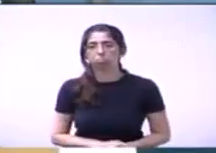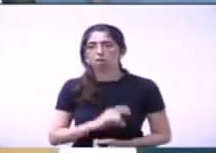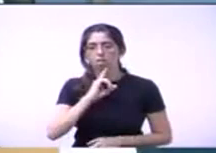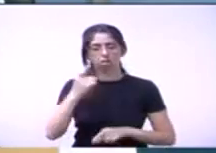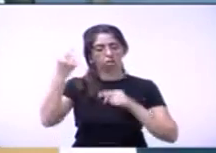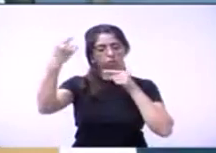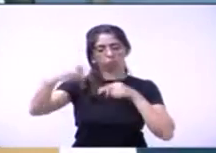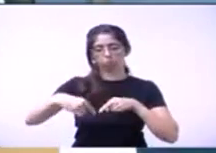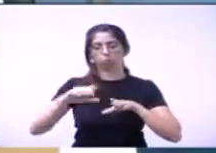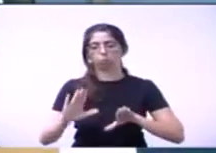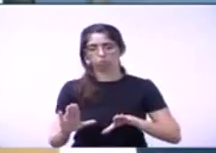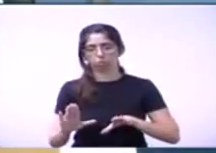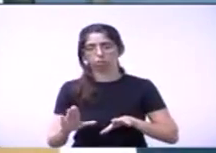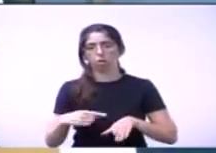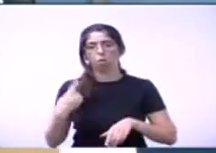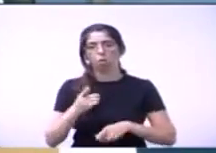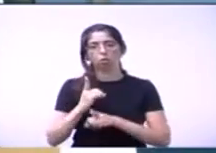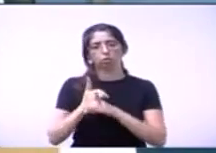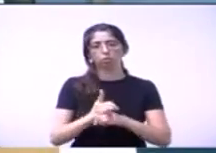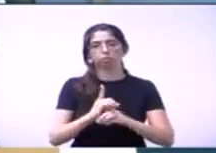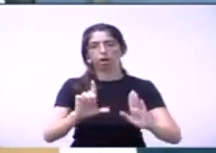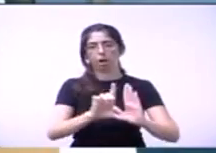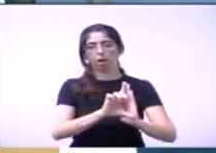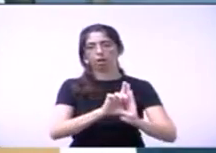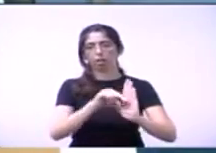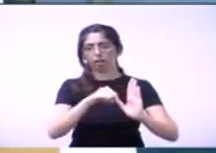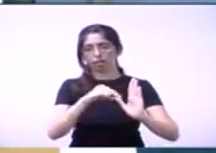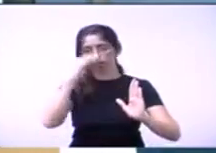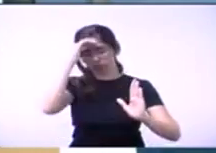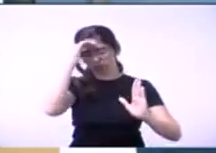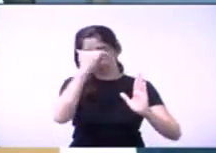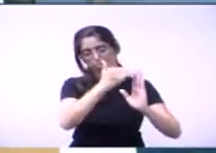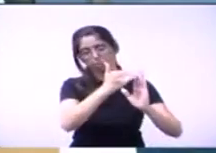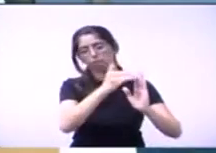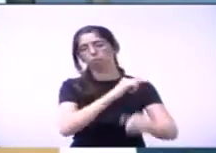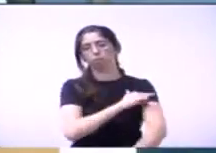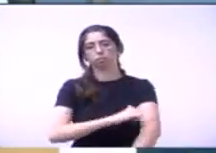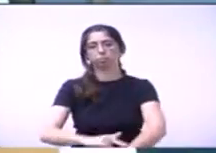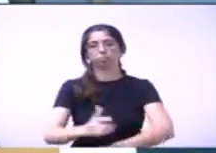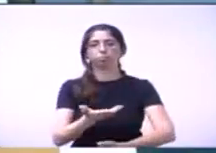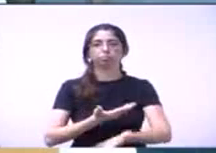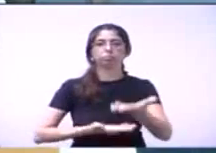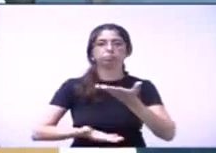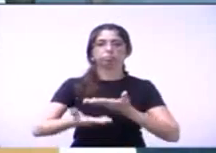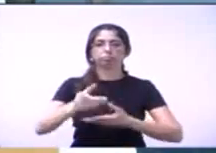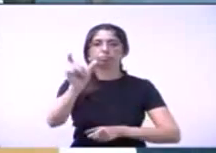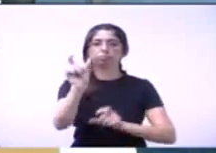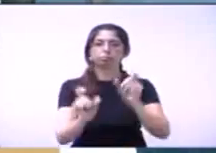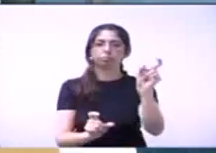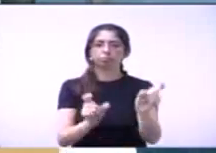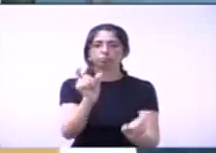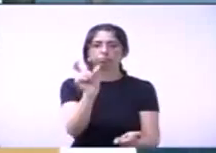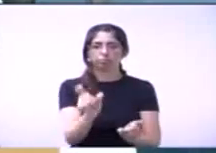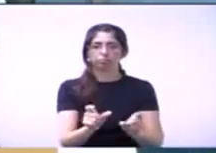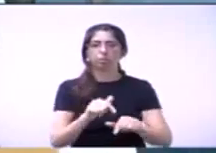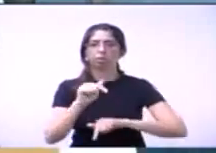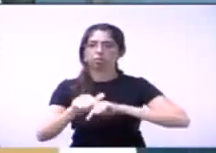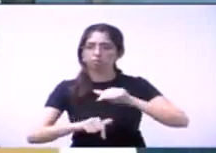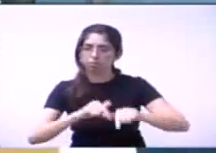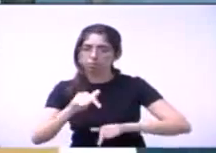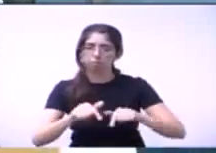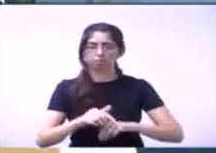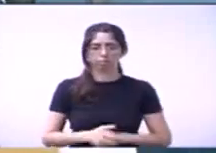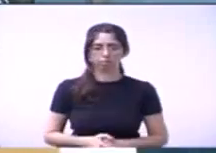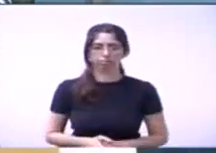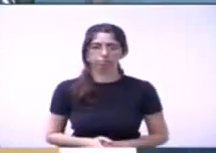não. Aqui nós estamos para defender a lei e defender o trabalhador dentro do seu direito e não dizer que a legalidade vai dar